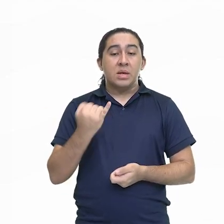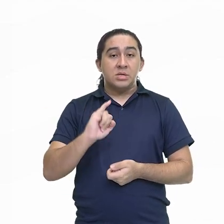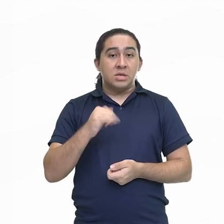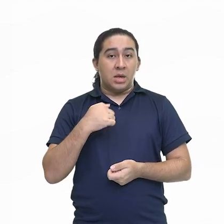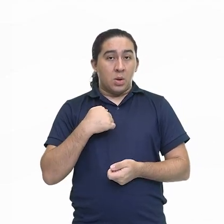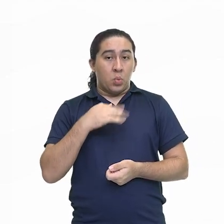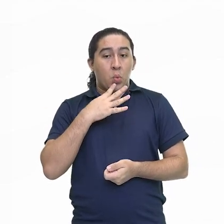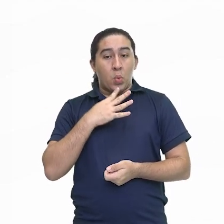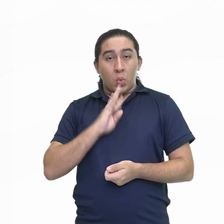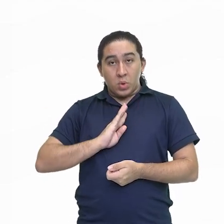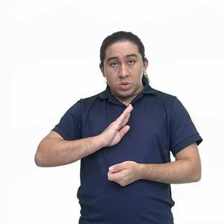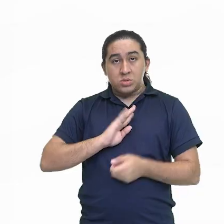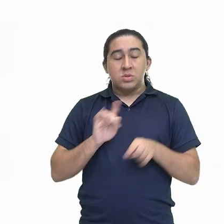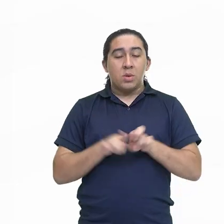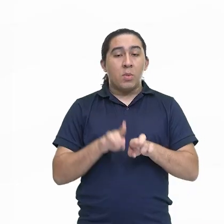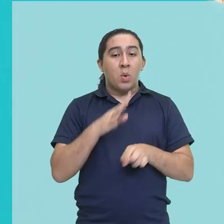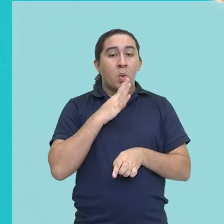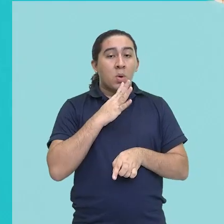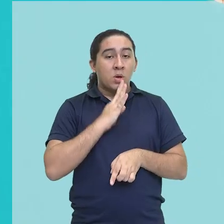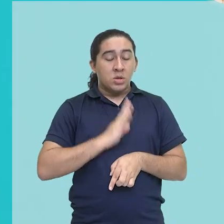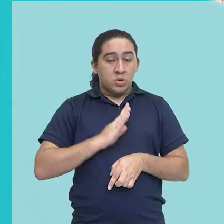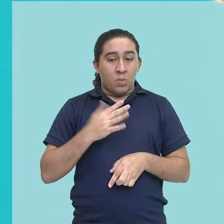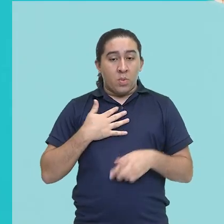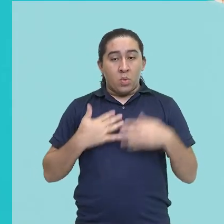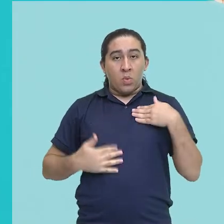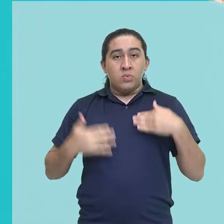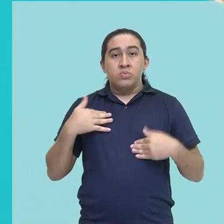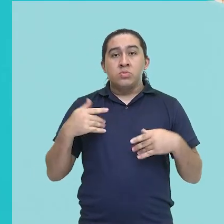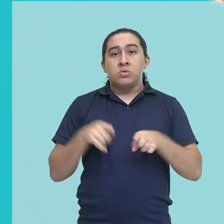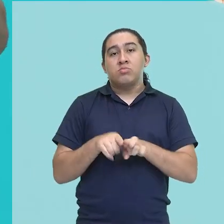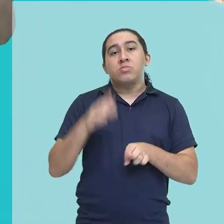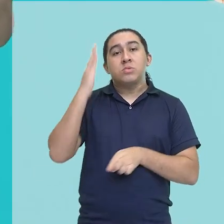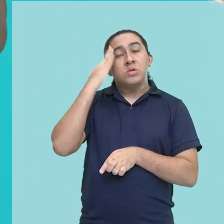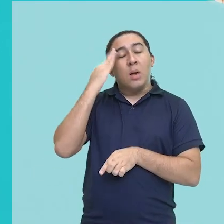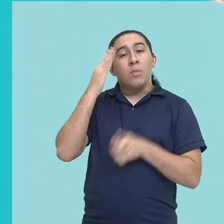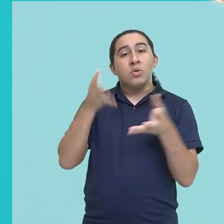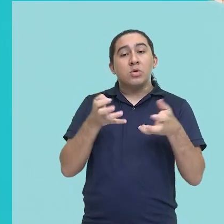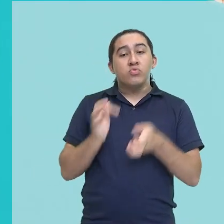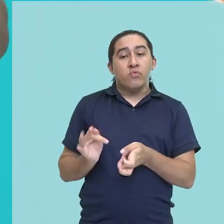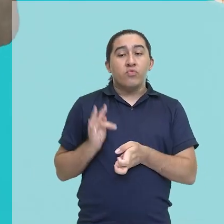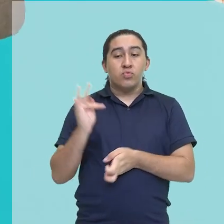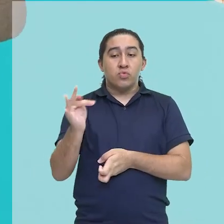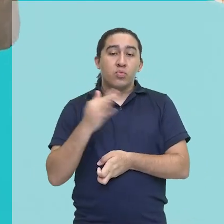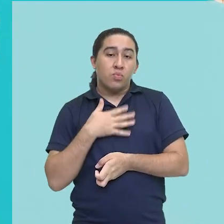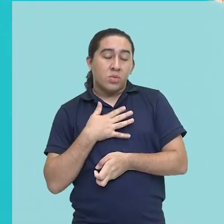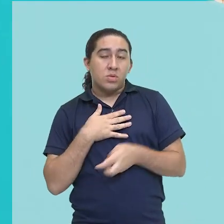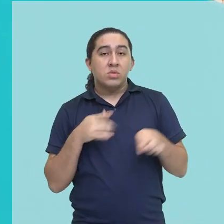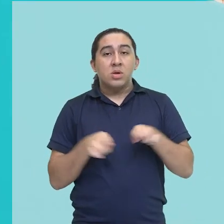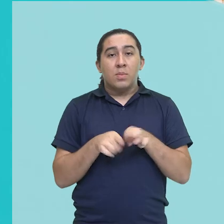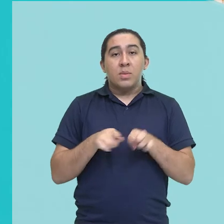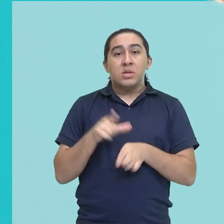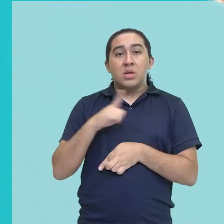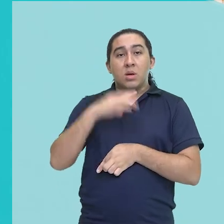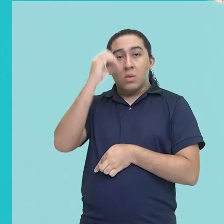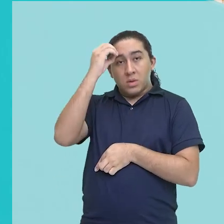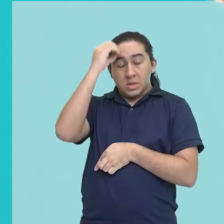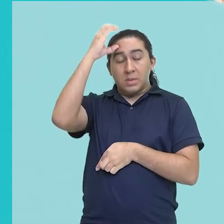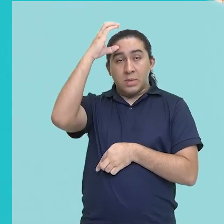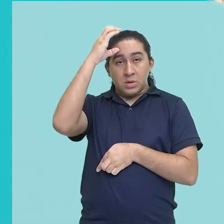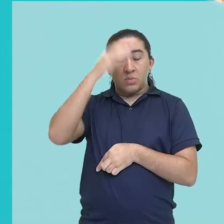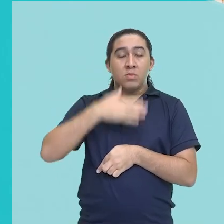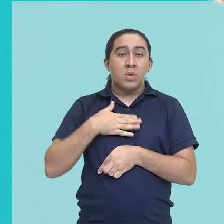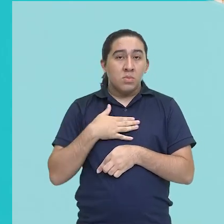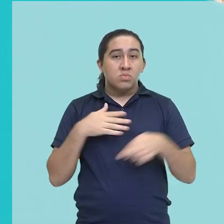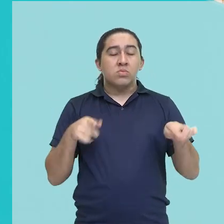conheço, se eu conheço o meu corpo, se eu sei o que eu quero da minha vida, eu estou bem comigo, eu tenho um autoconhecimento, né?